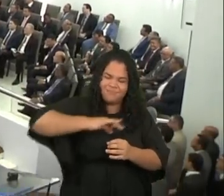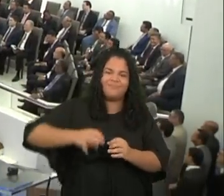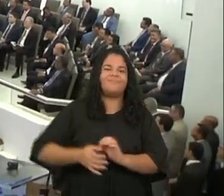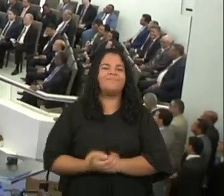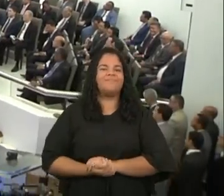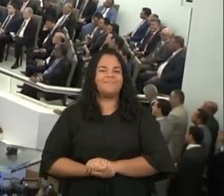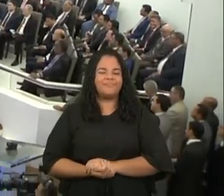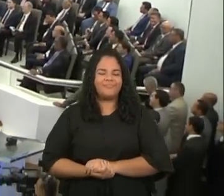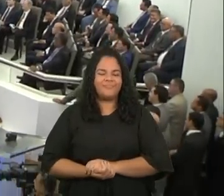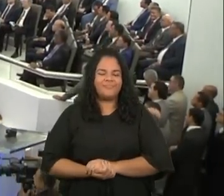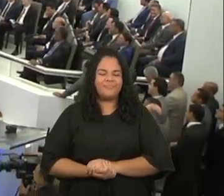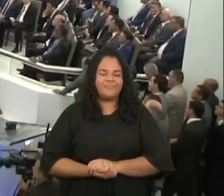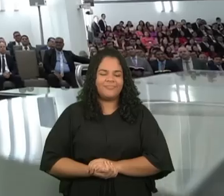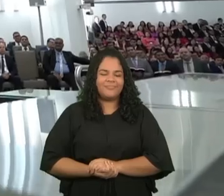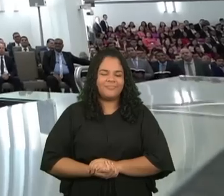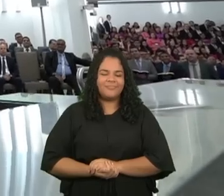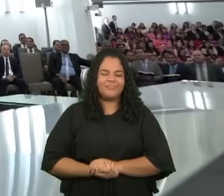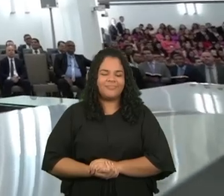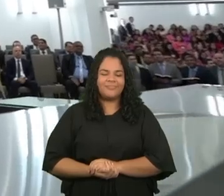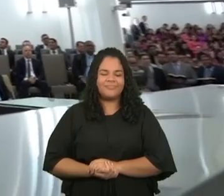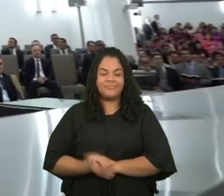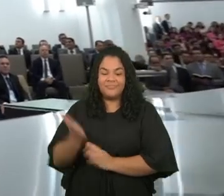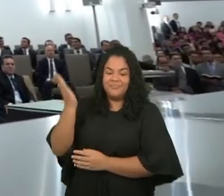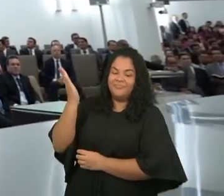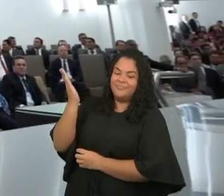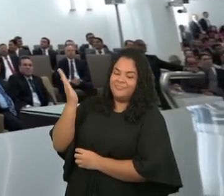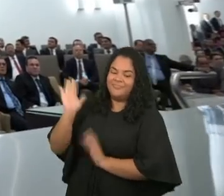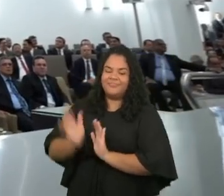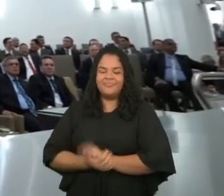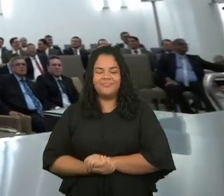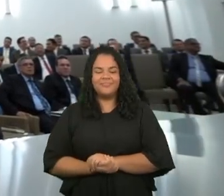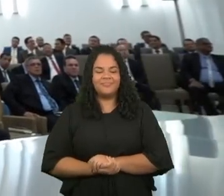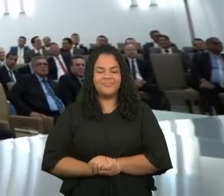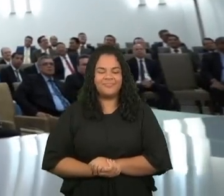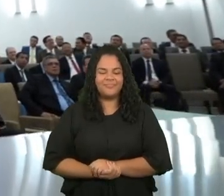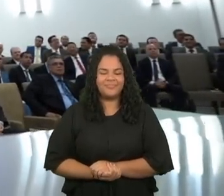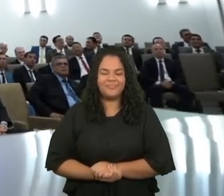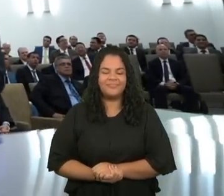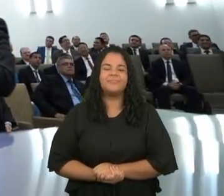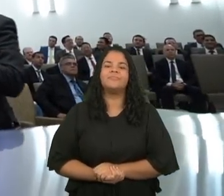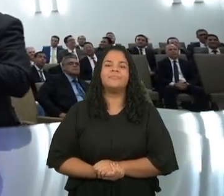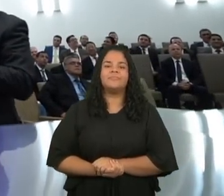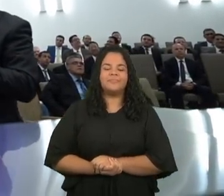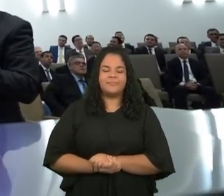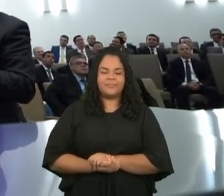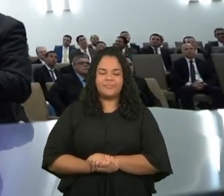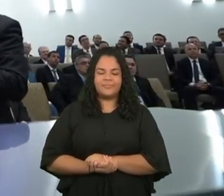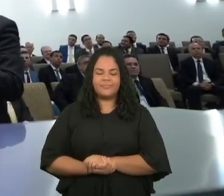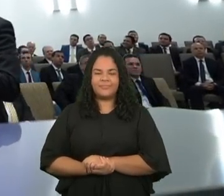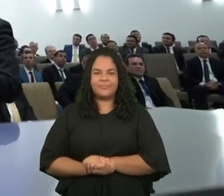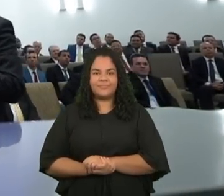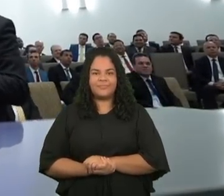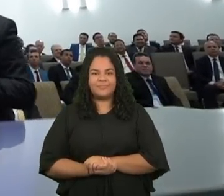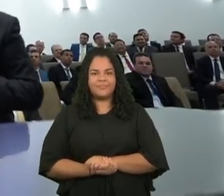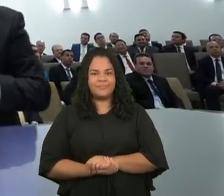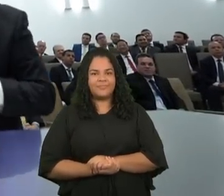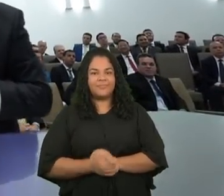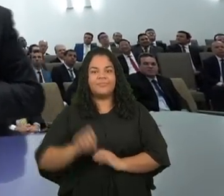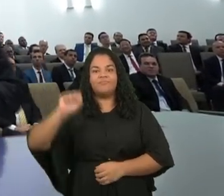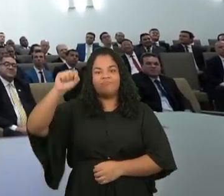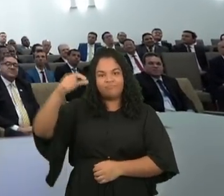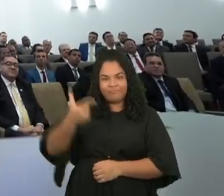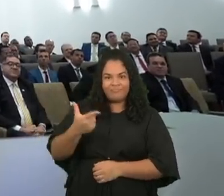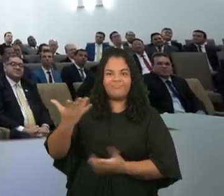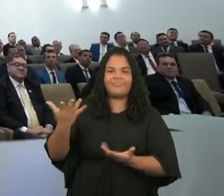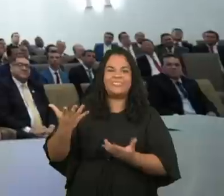O sistema solar, deixa aí por enquanto. Sistema solar tem 8 planetas. Vamos dizer o nome?